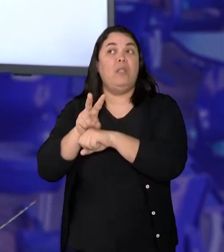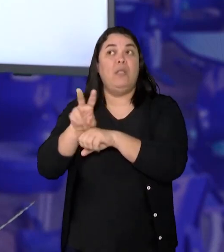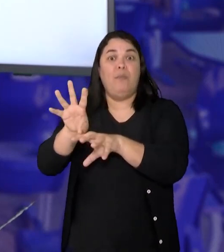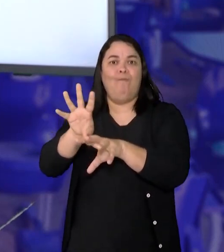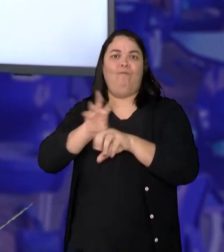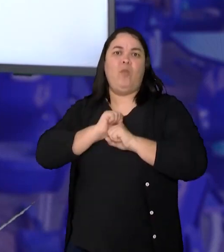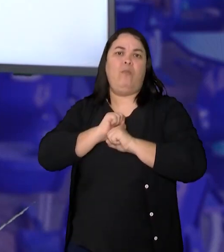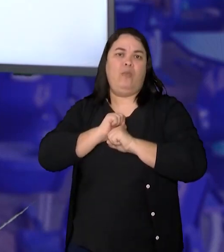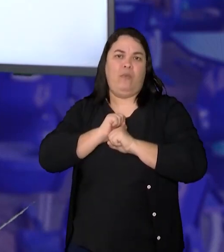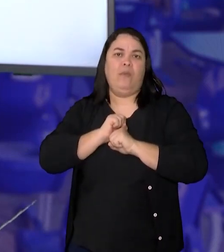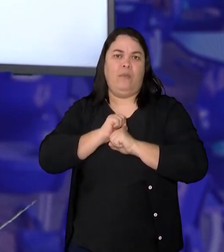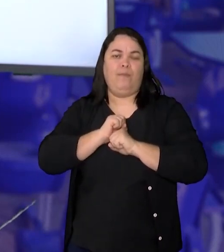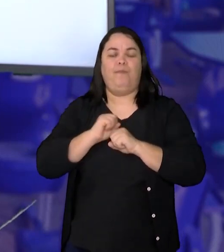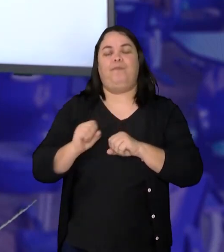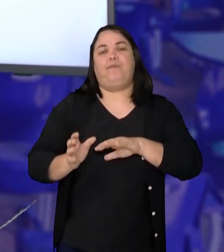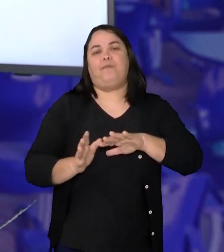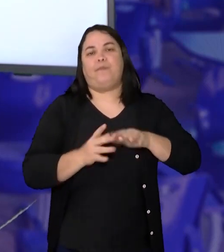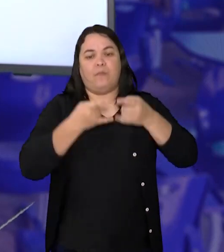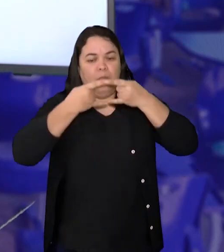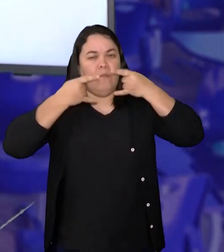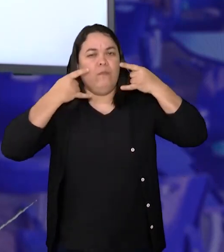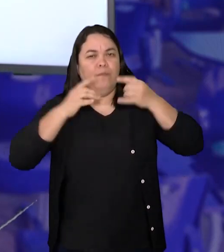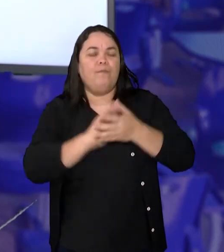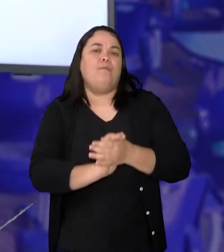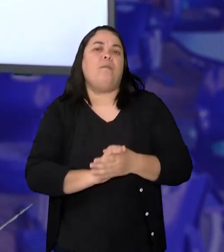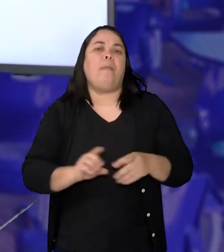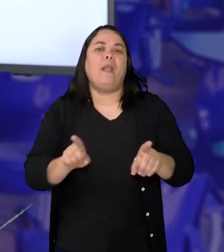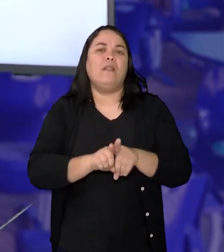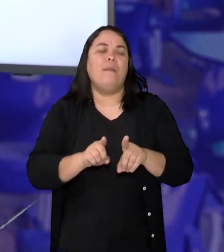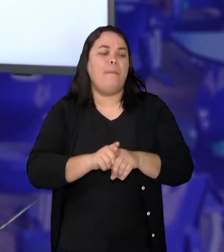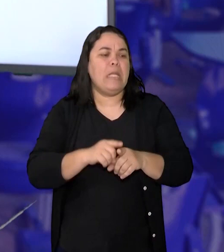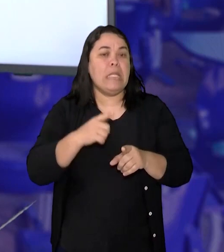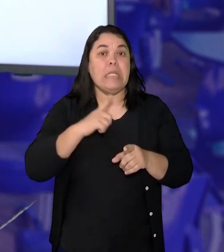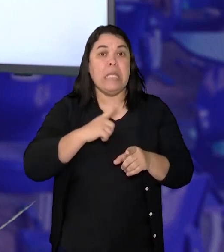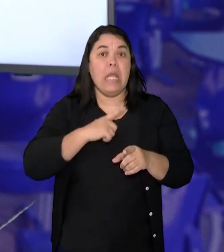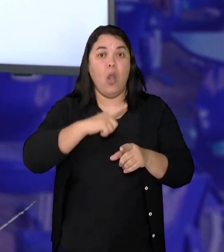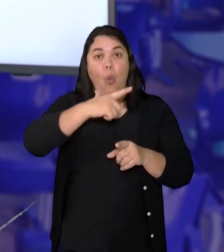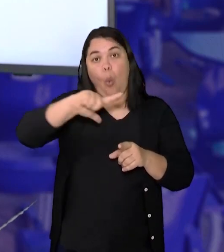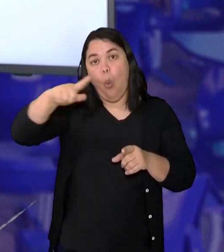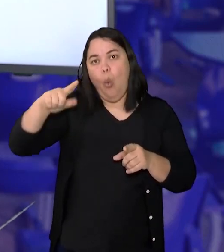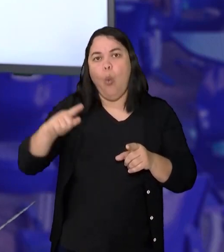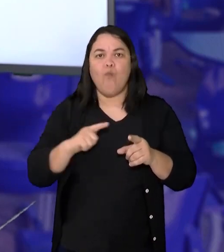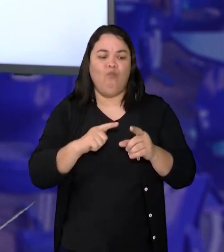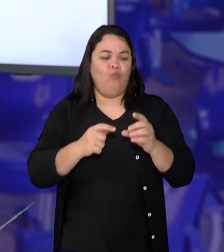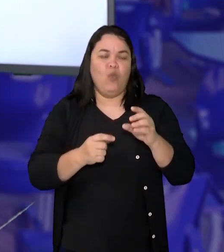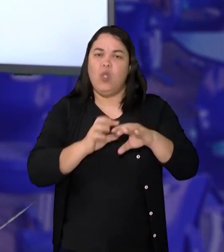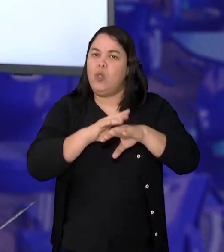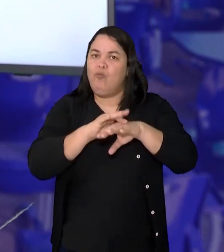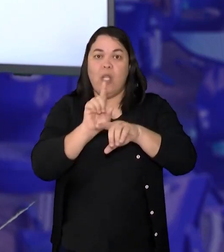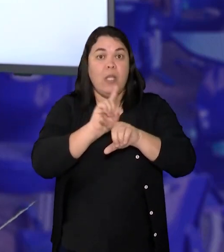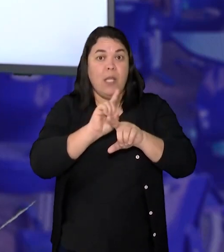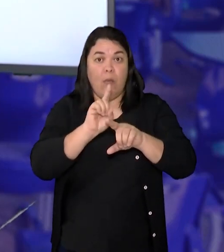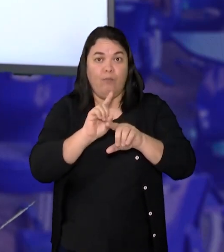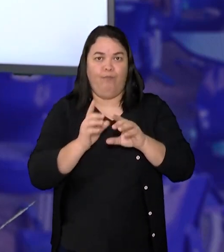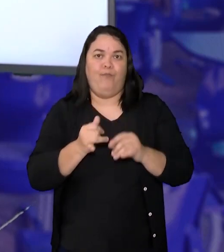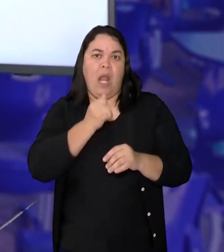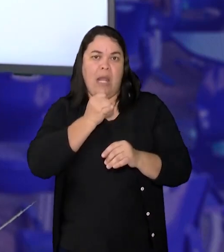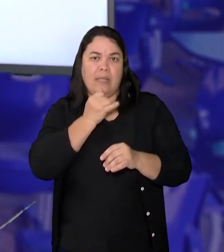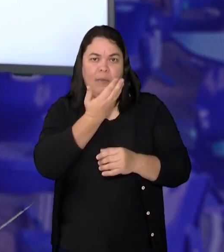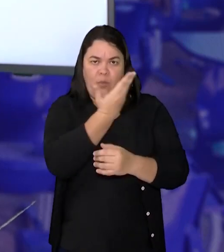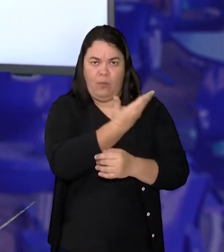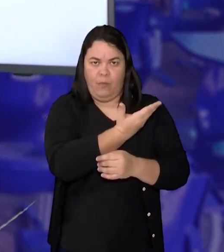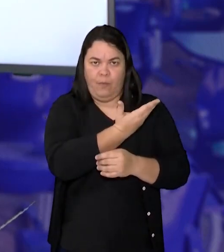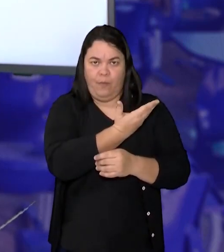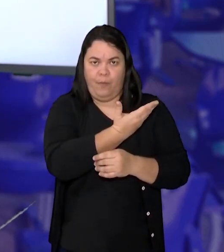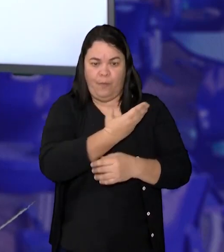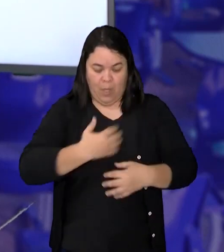tá? Outros tipos que não causam doenças a gente pode encontrar em vários lugares, como por exemplo, ó, nessa regiãozinha aqui que é a